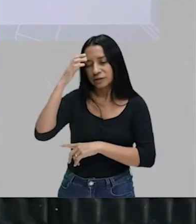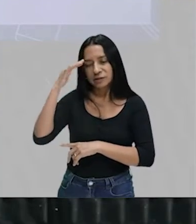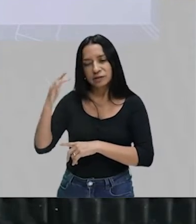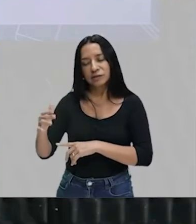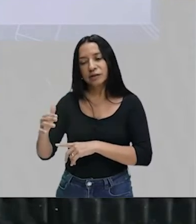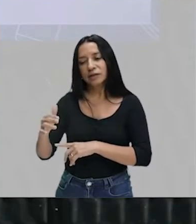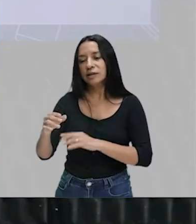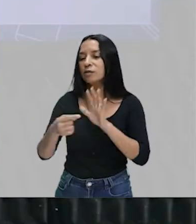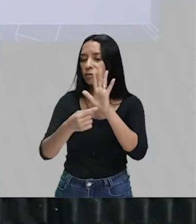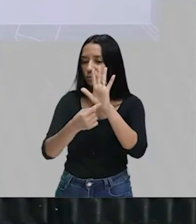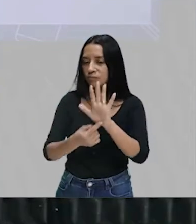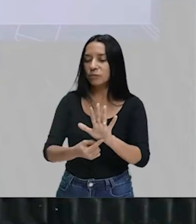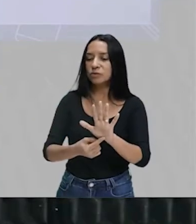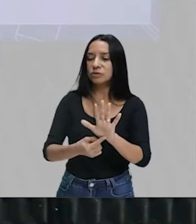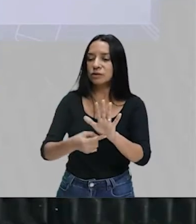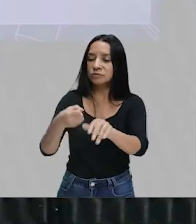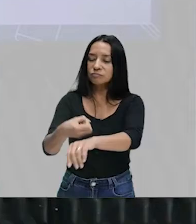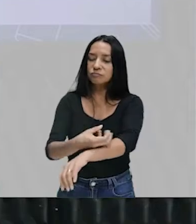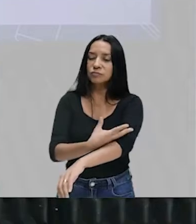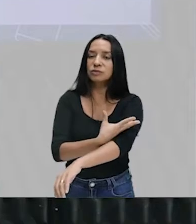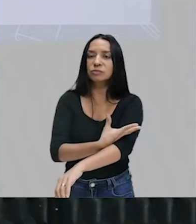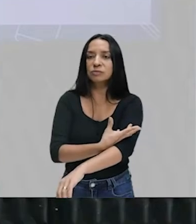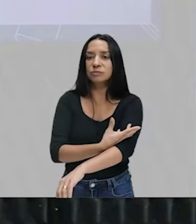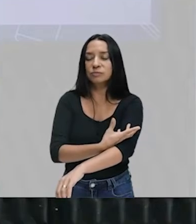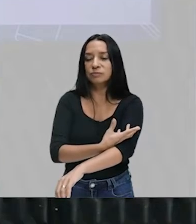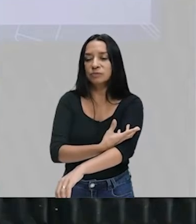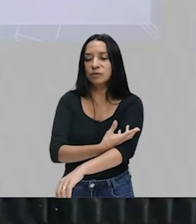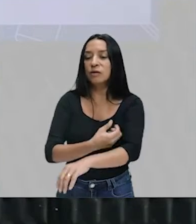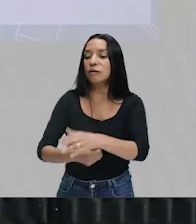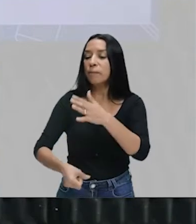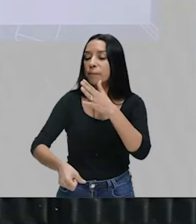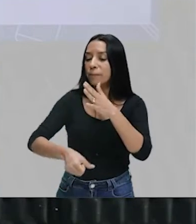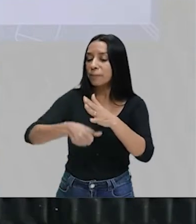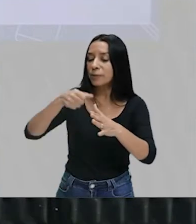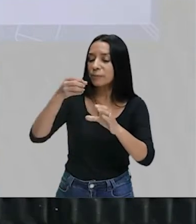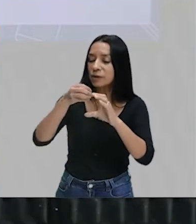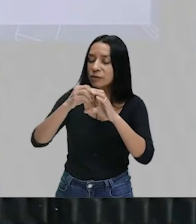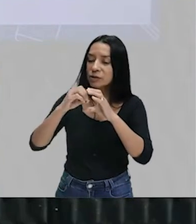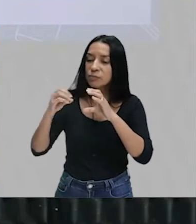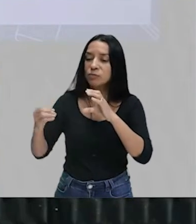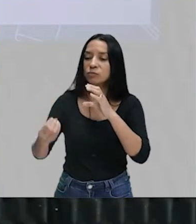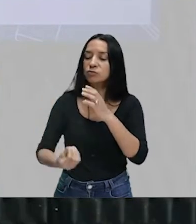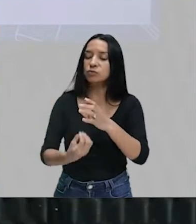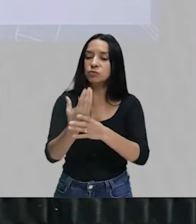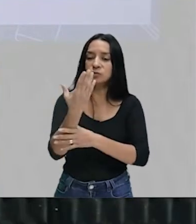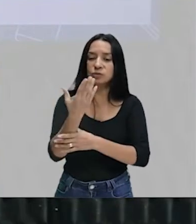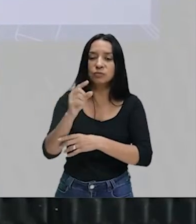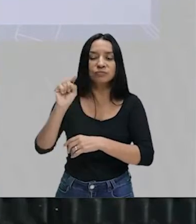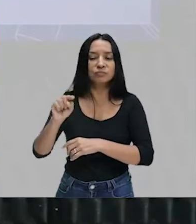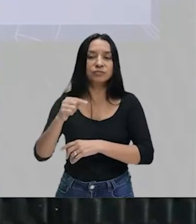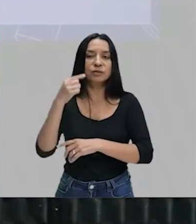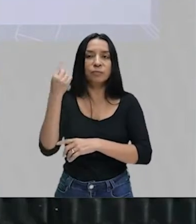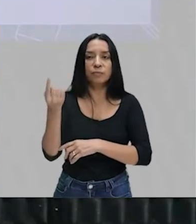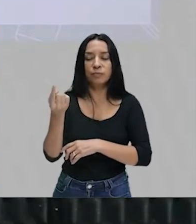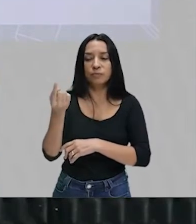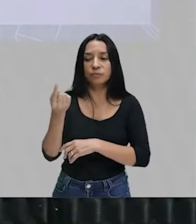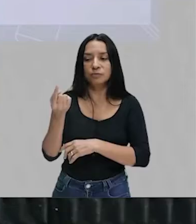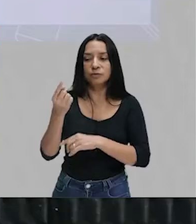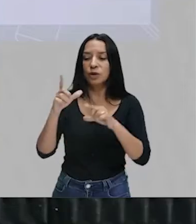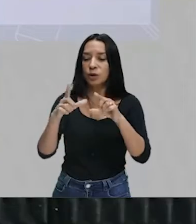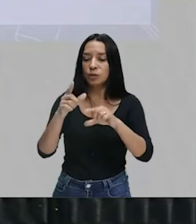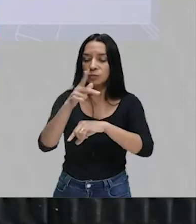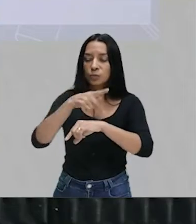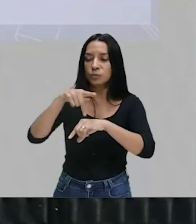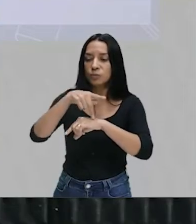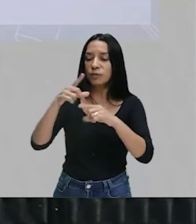dele era justamente demonstrar essa emoção foi assim que o primeiro emoticon foi criado e surgiu depois lá no